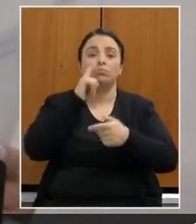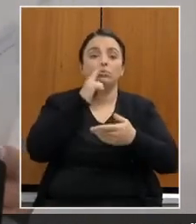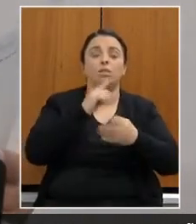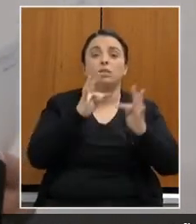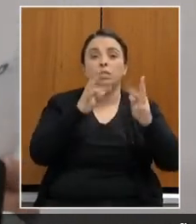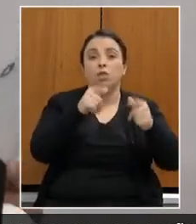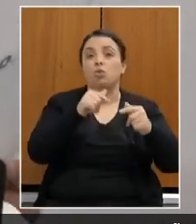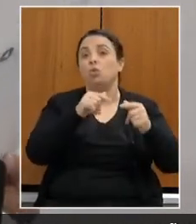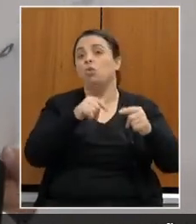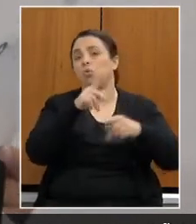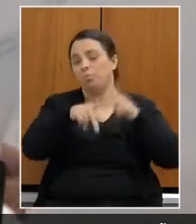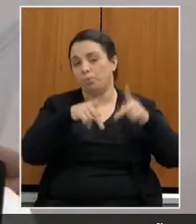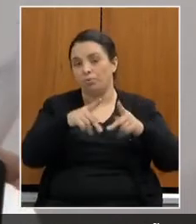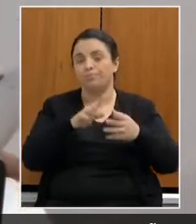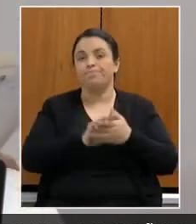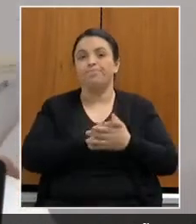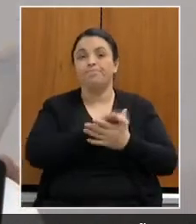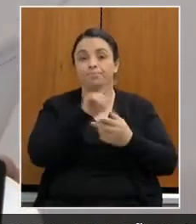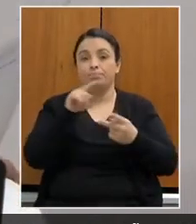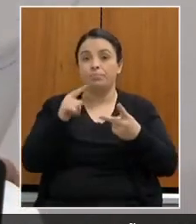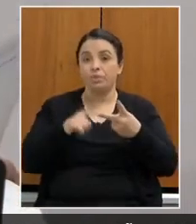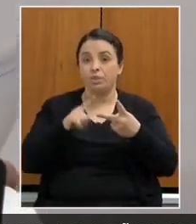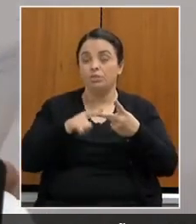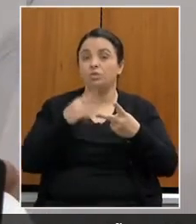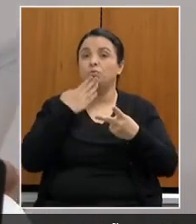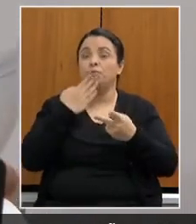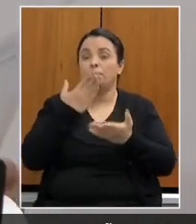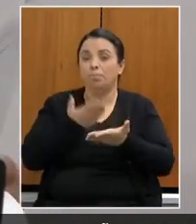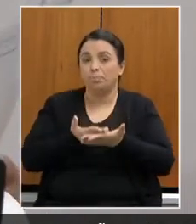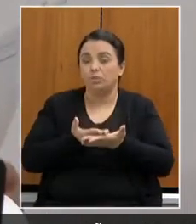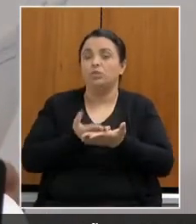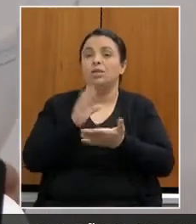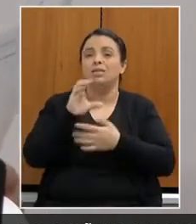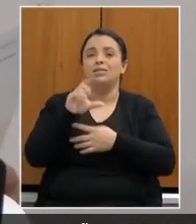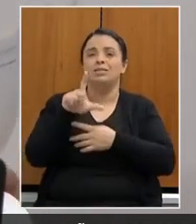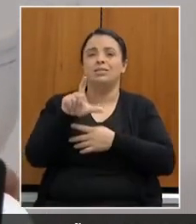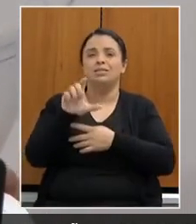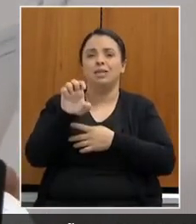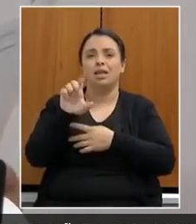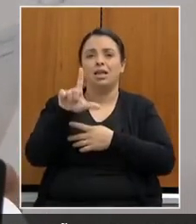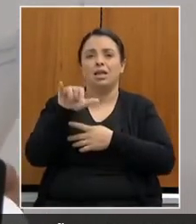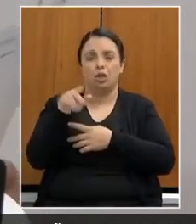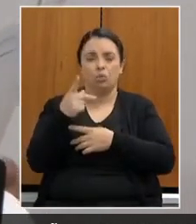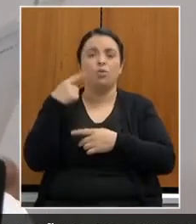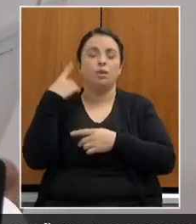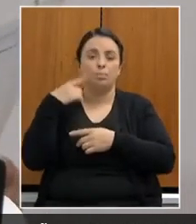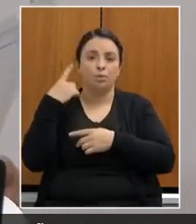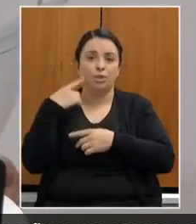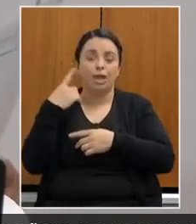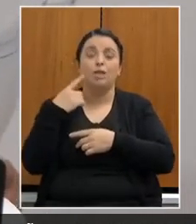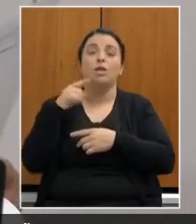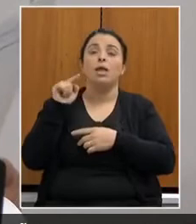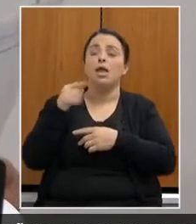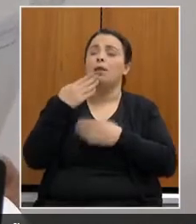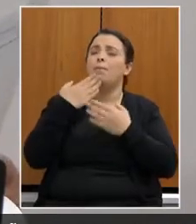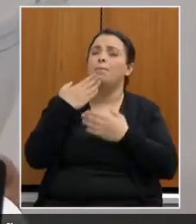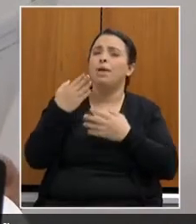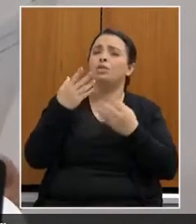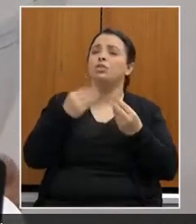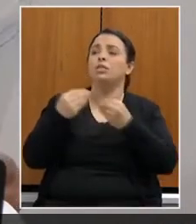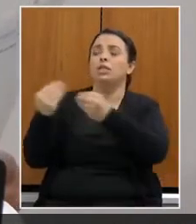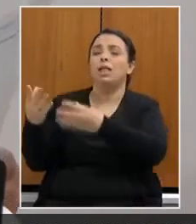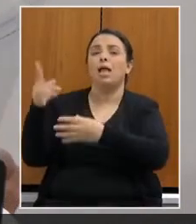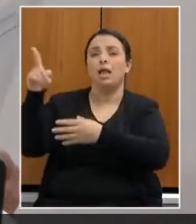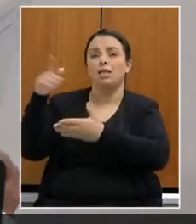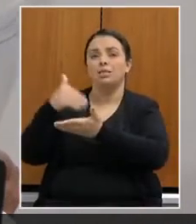segundo requerimento deputado selinho do cintro o deputado que subscreve é que é de vossa excelência nos termos do artigo 100 seja encaminhado ao secretário de estado de